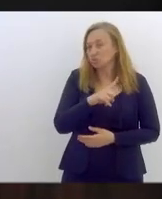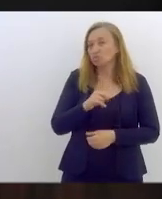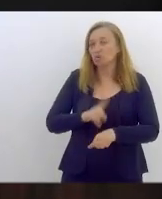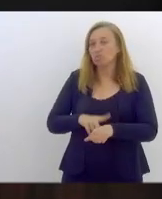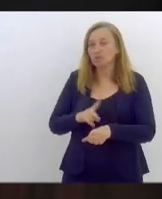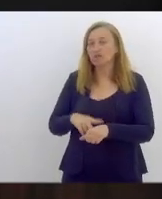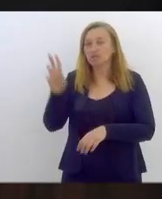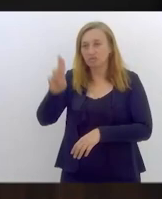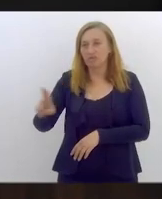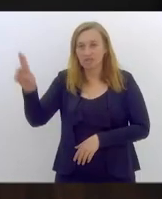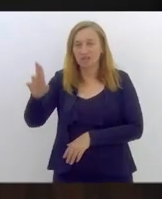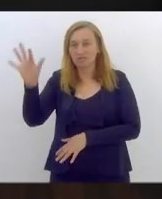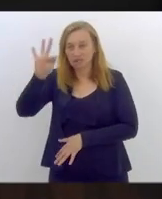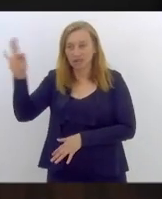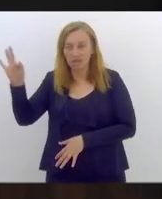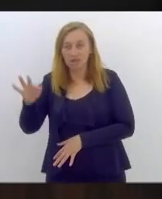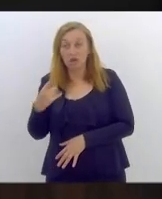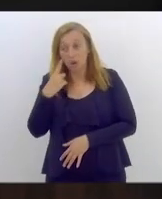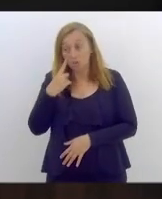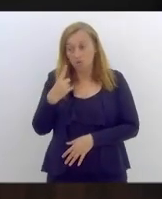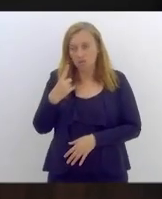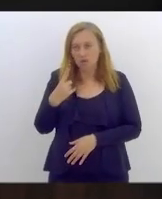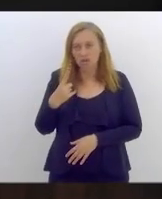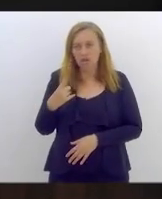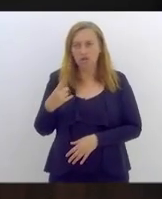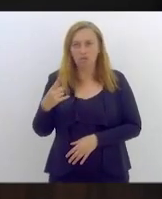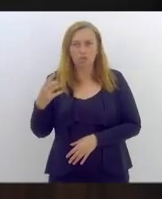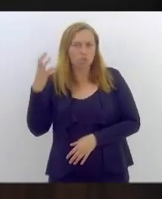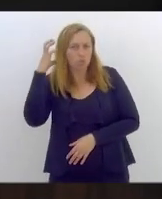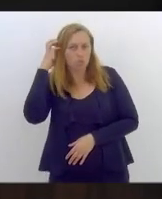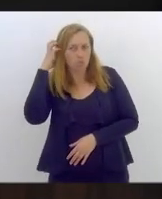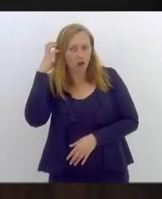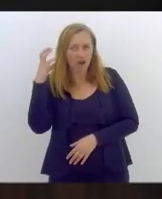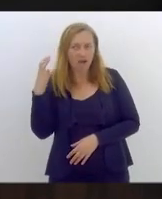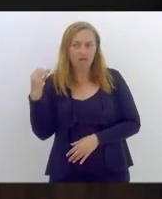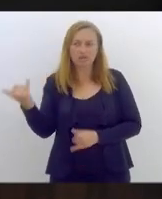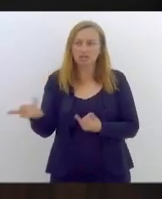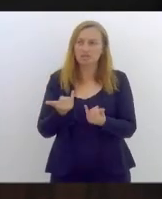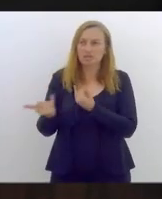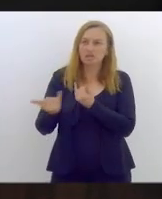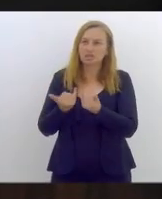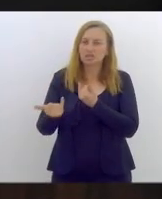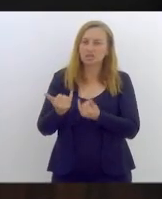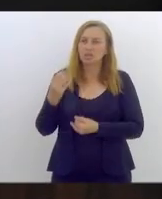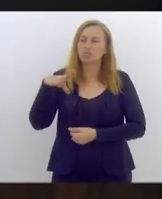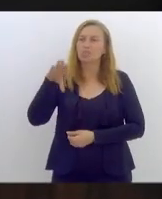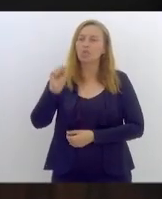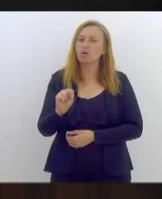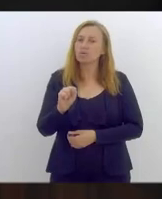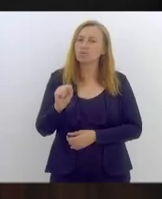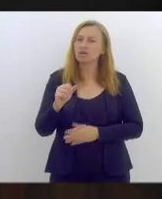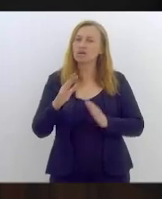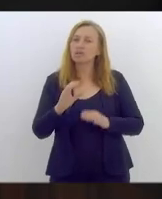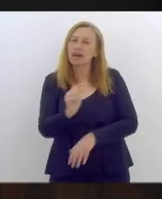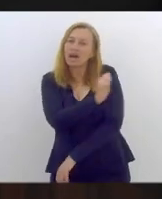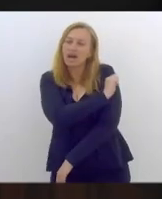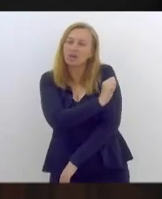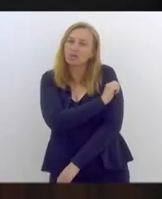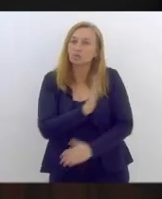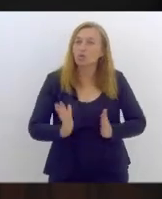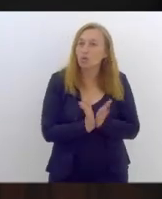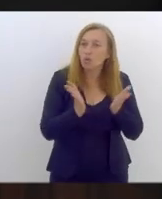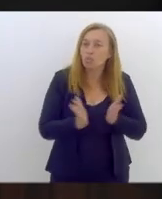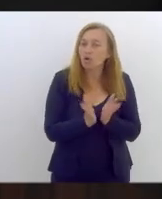e vinha no carro ouvindo rádio, fragilizando inclusive a bolsa para estudantes pobres. Então, hoje teve um